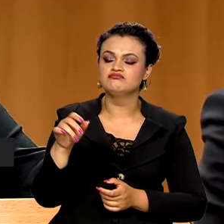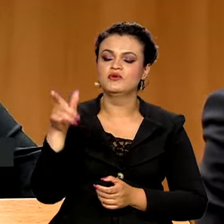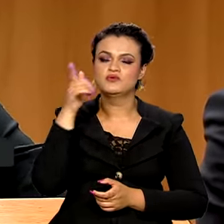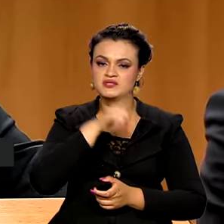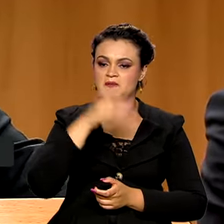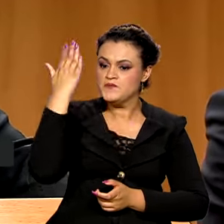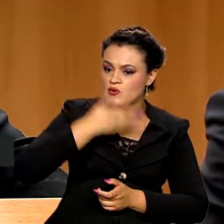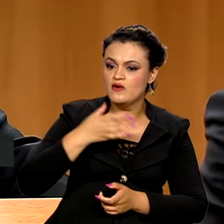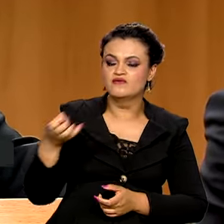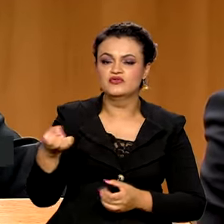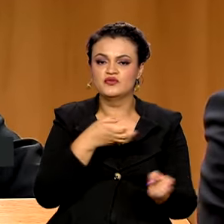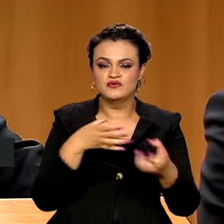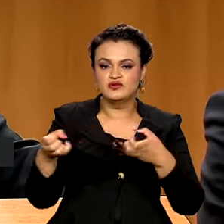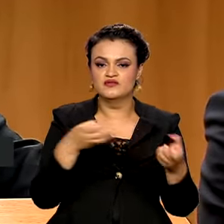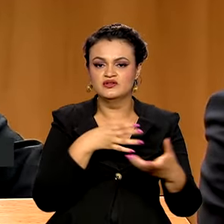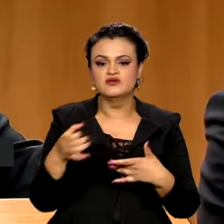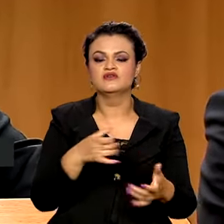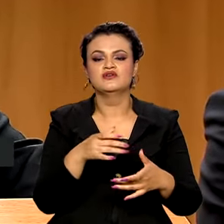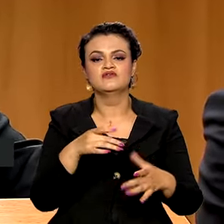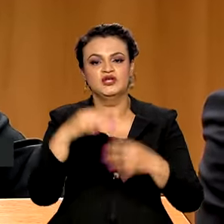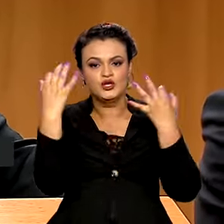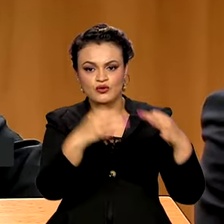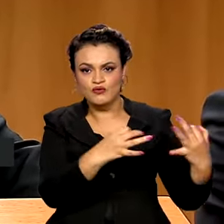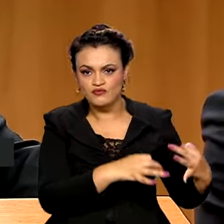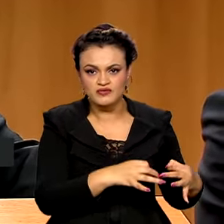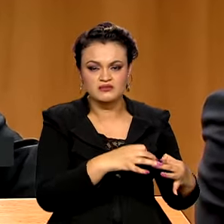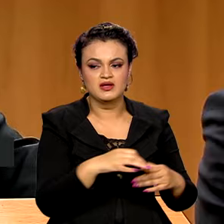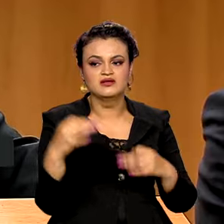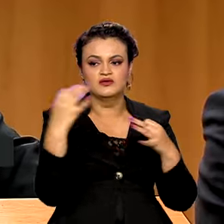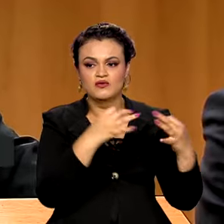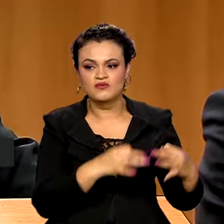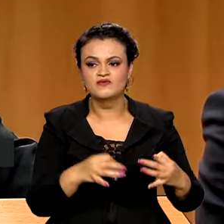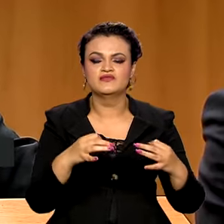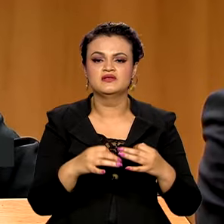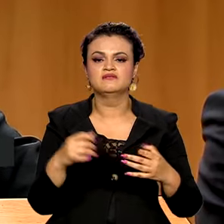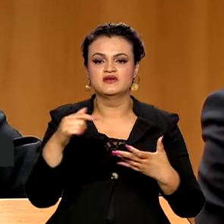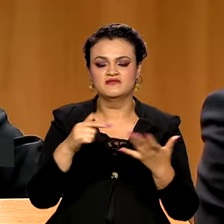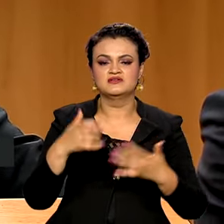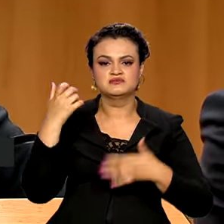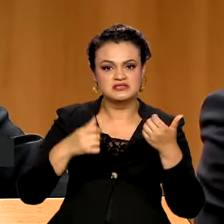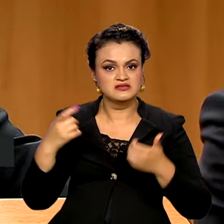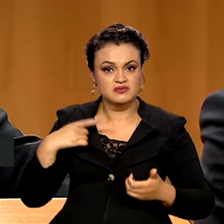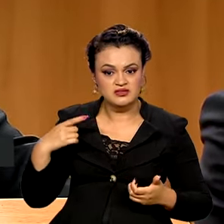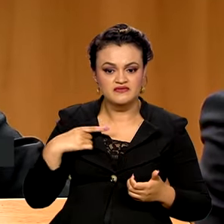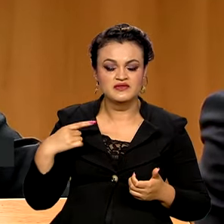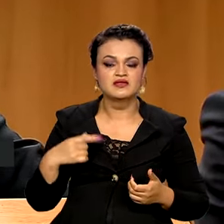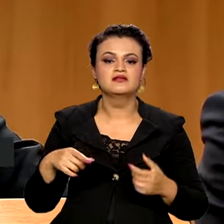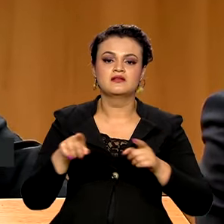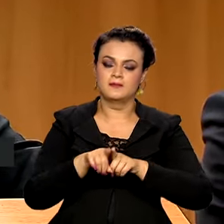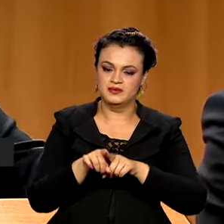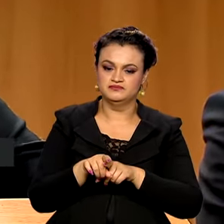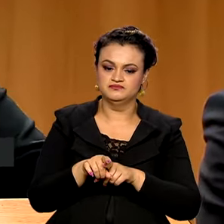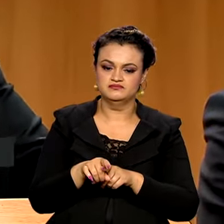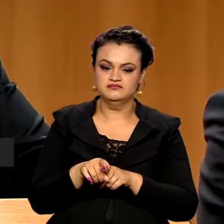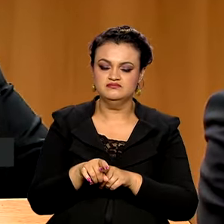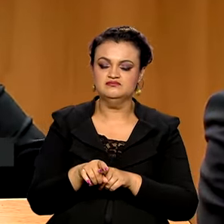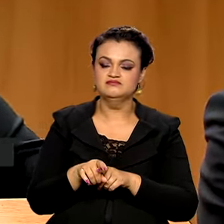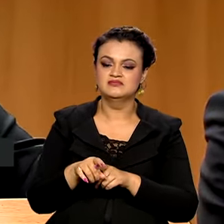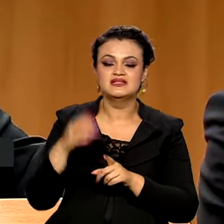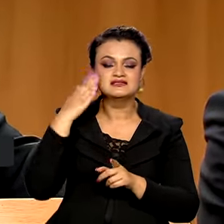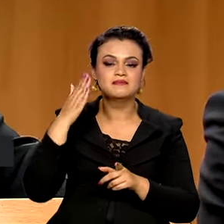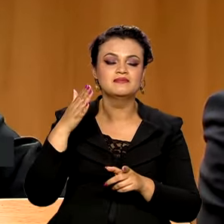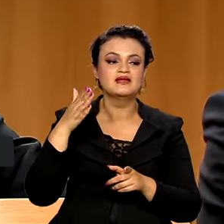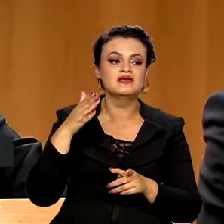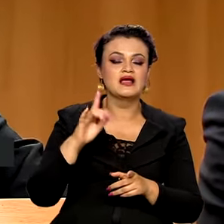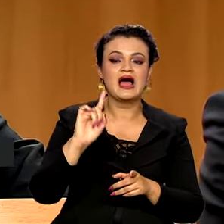novas provas, de corroboração, de confirmação do conteúdo da delação e também da indicação